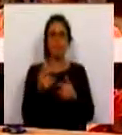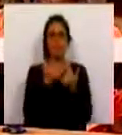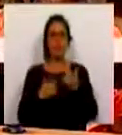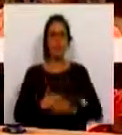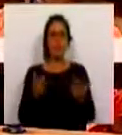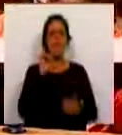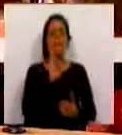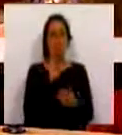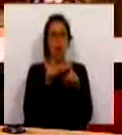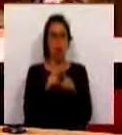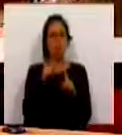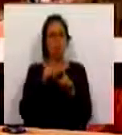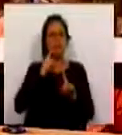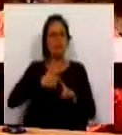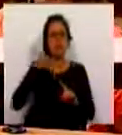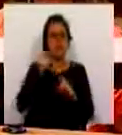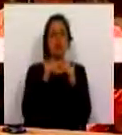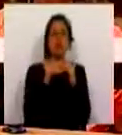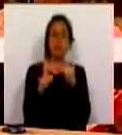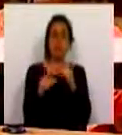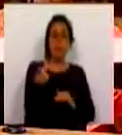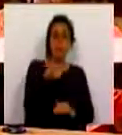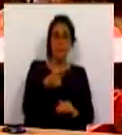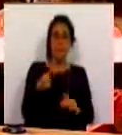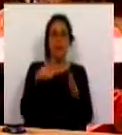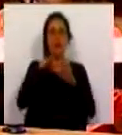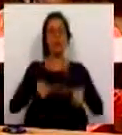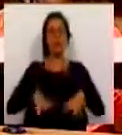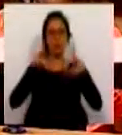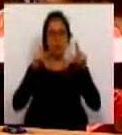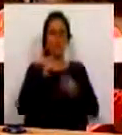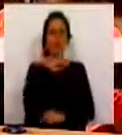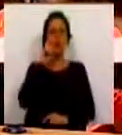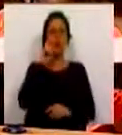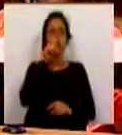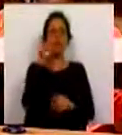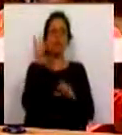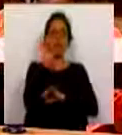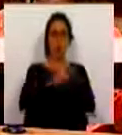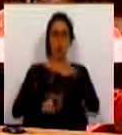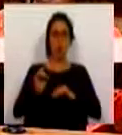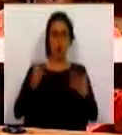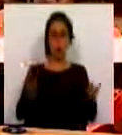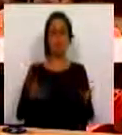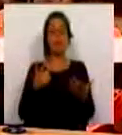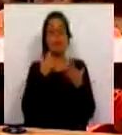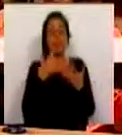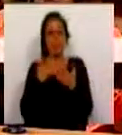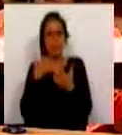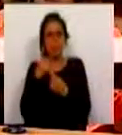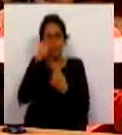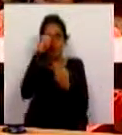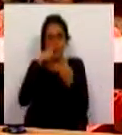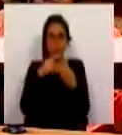insubstituível valia como fator de estabilidade, paz, de progresso e de segurança de quem vive na Europa. merece relevo alguns dos